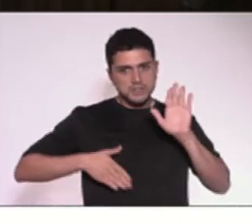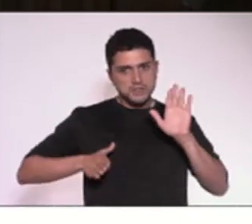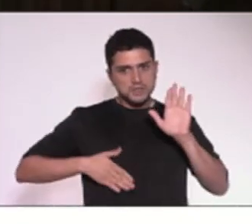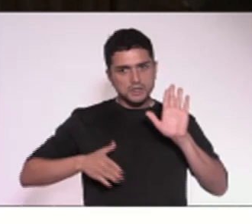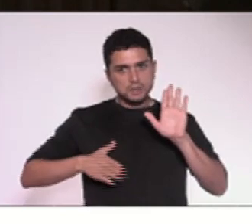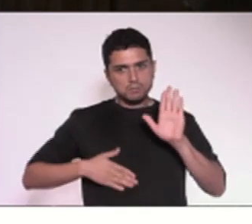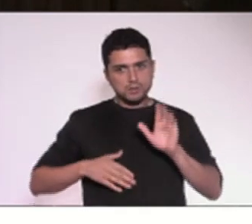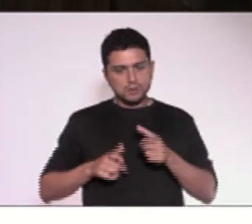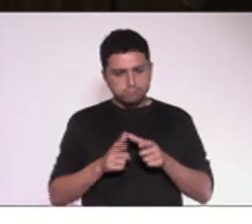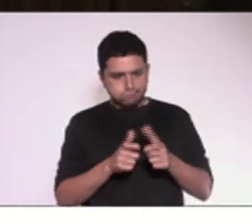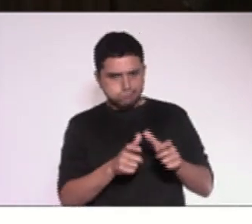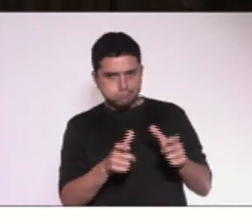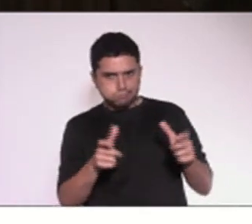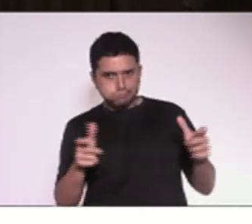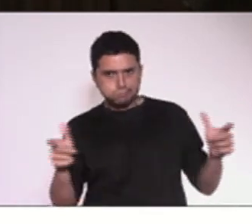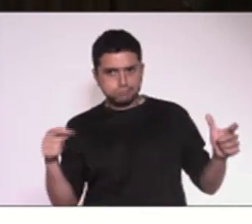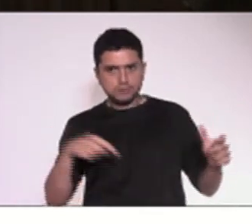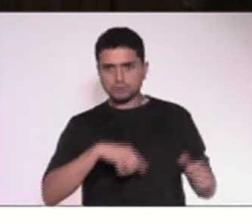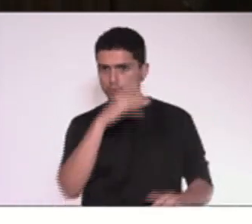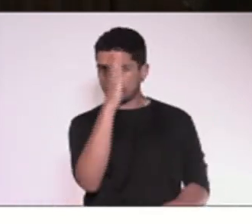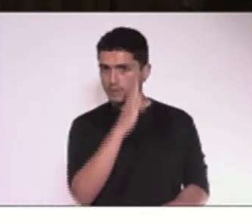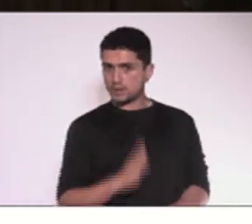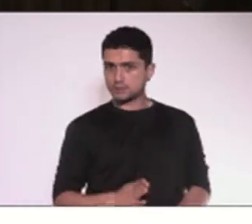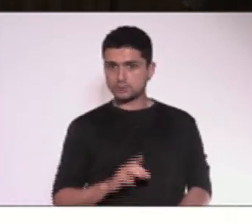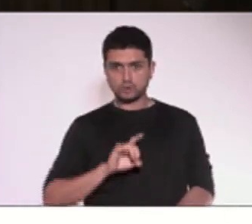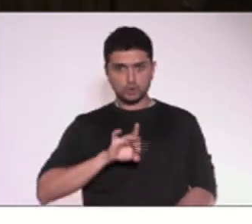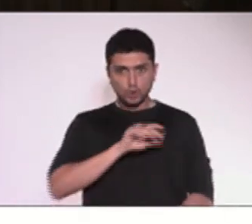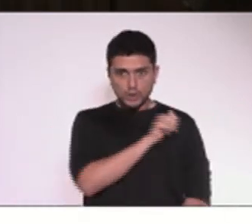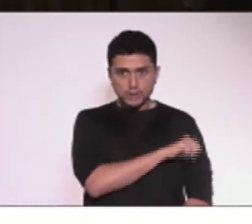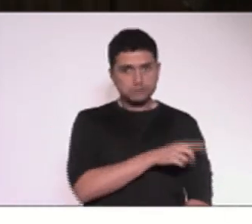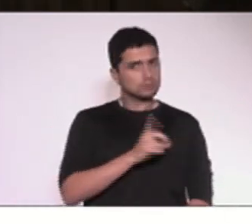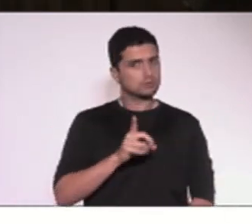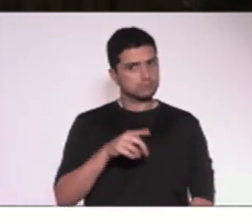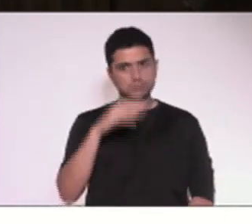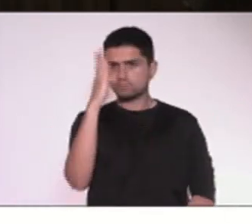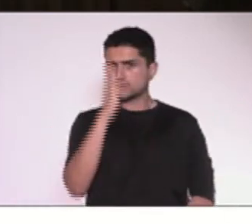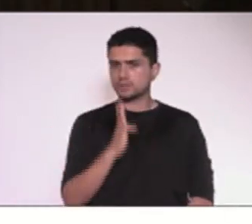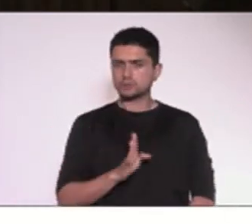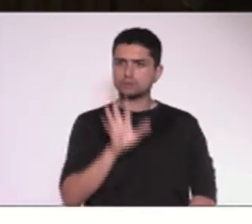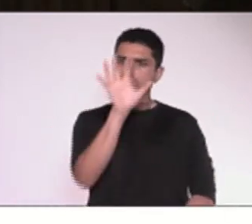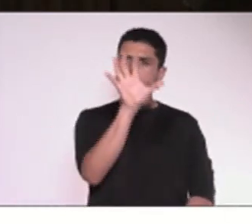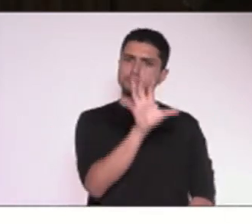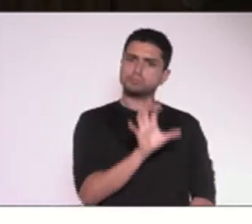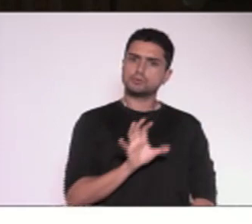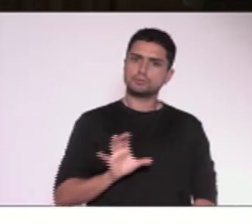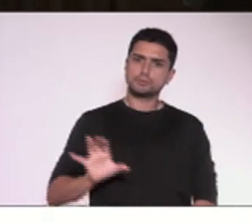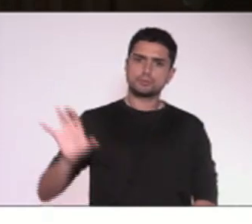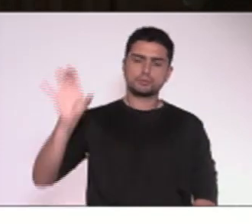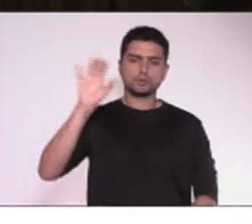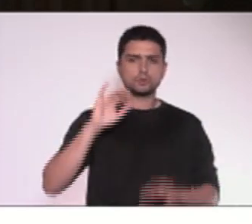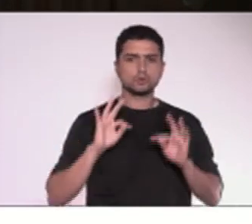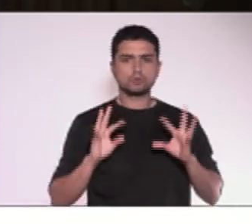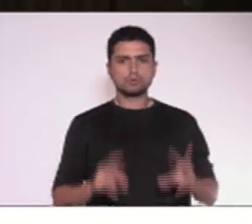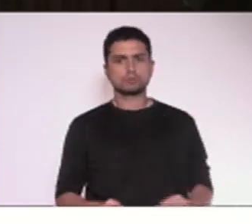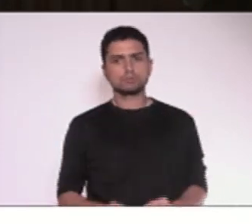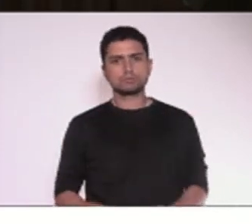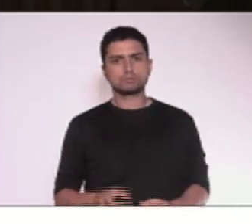hoje vivemos no Brasil, não só no Rio, mas no Brasil de uma forma geral. E esses mesmos